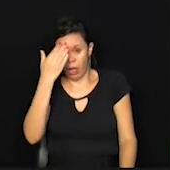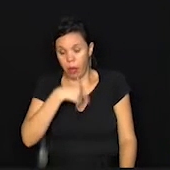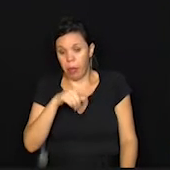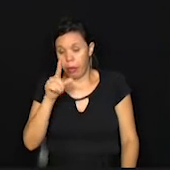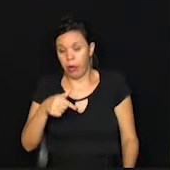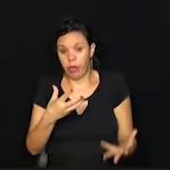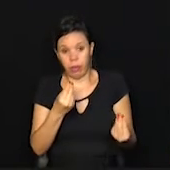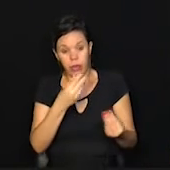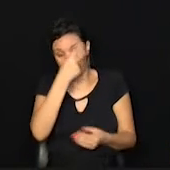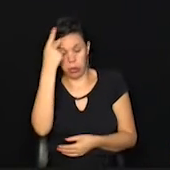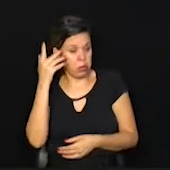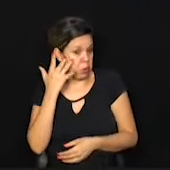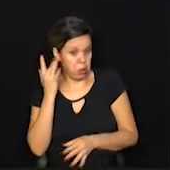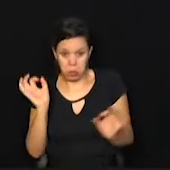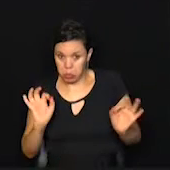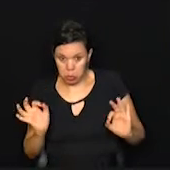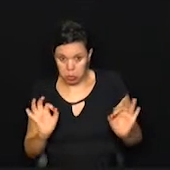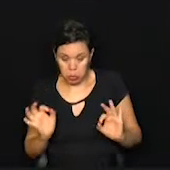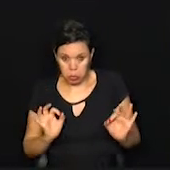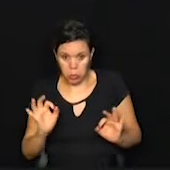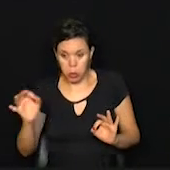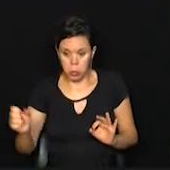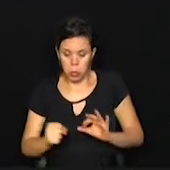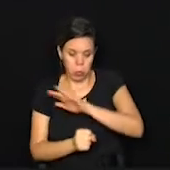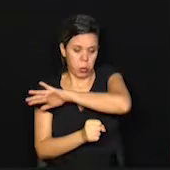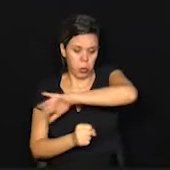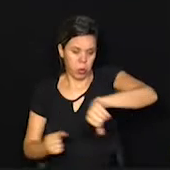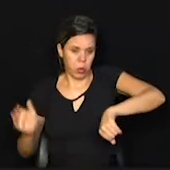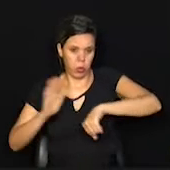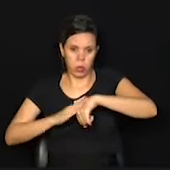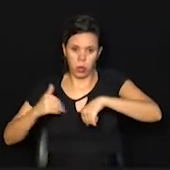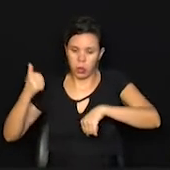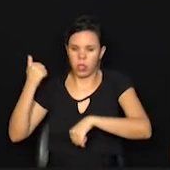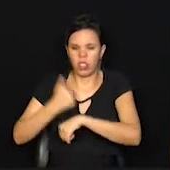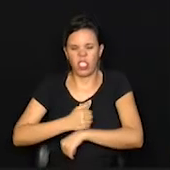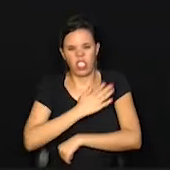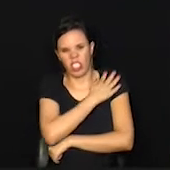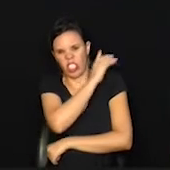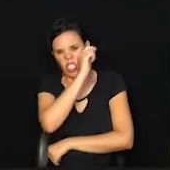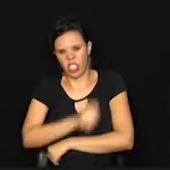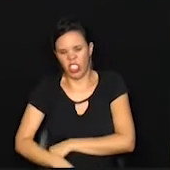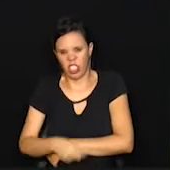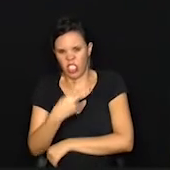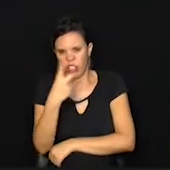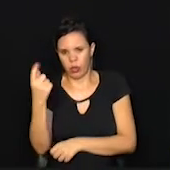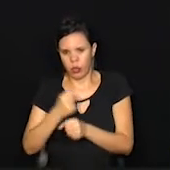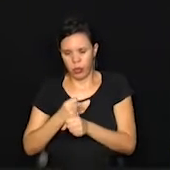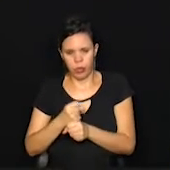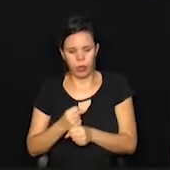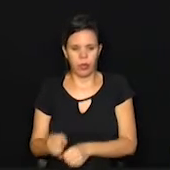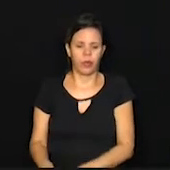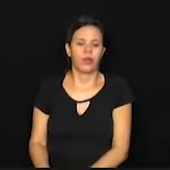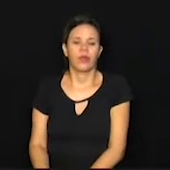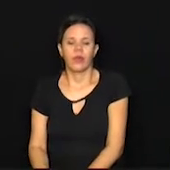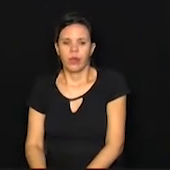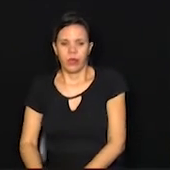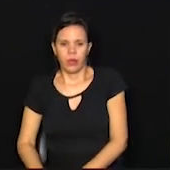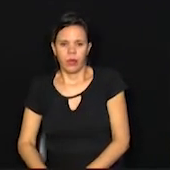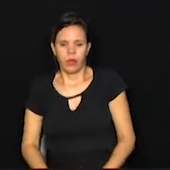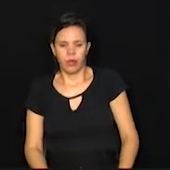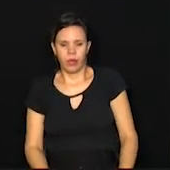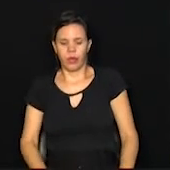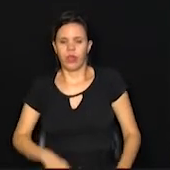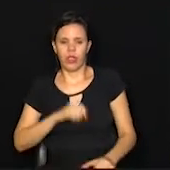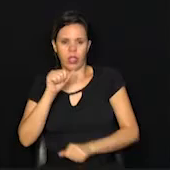muita gente não achou que aquele golpe e ia dar origem a uma ditadura que a Dra 21 anos e que ia mudar